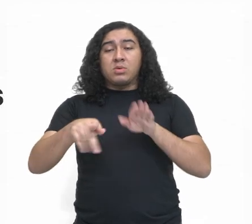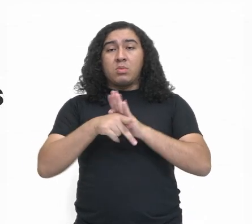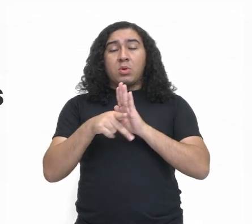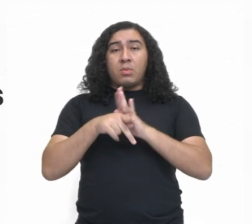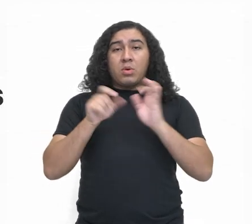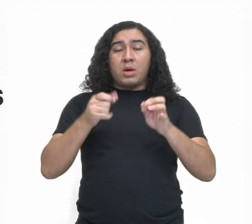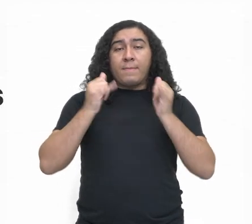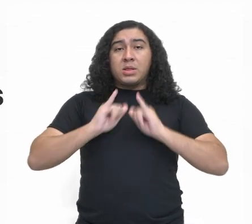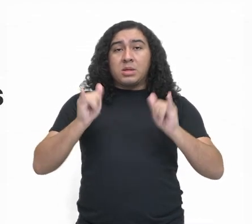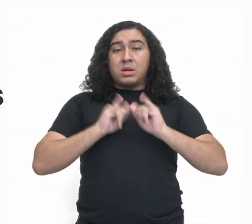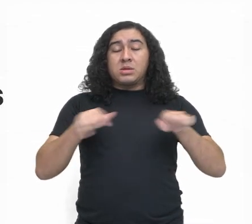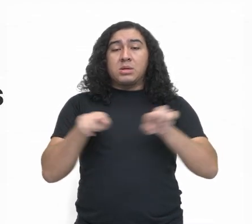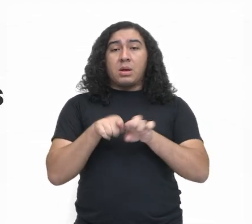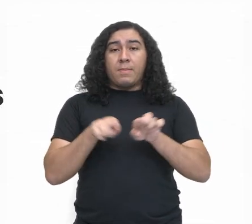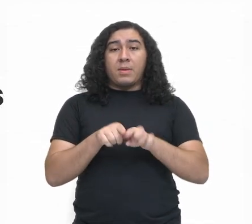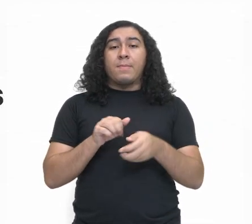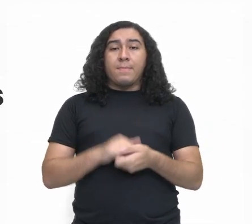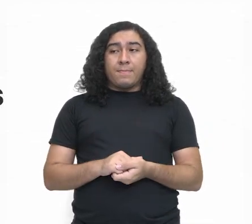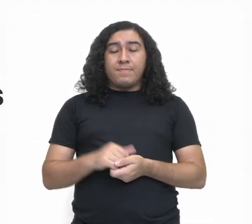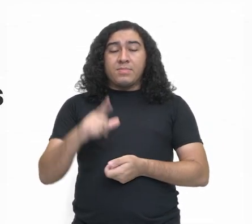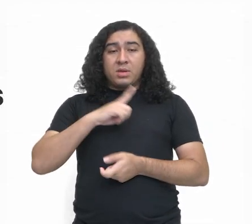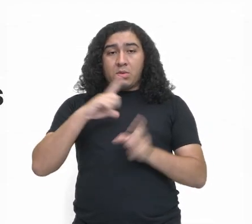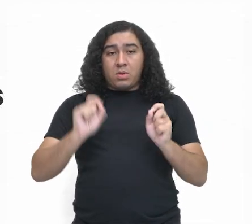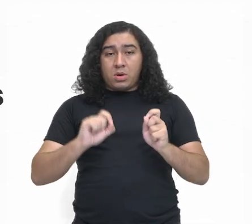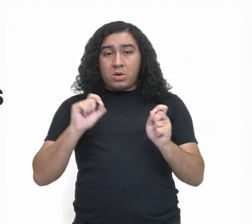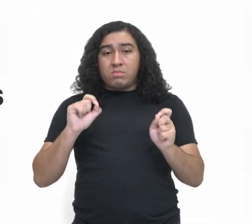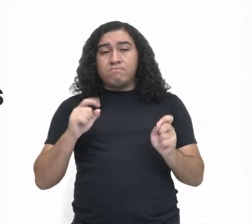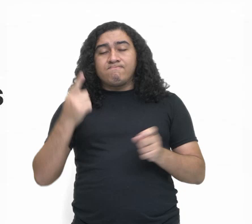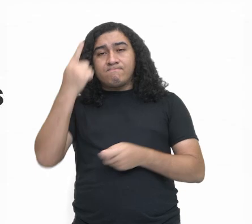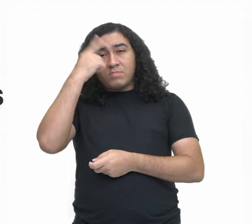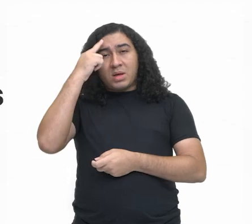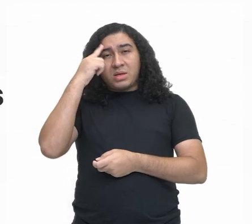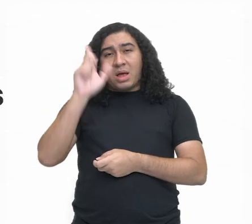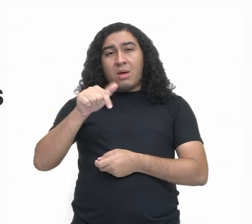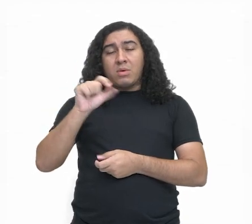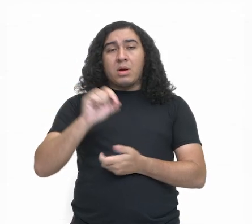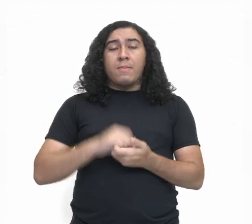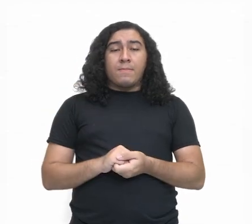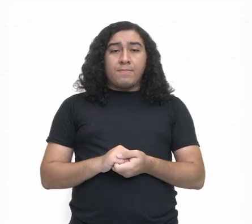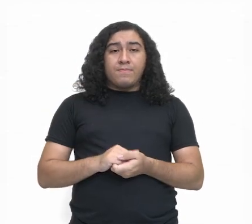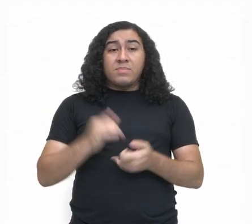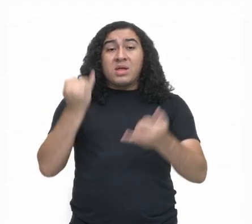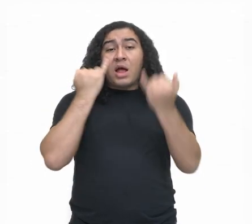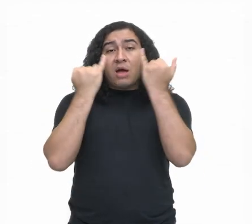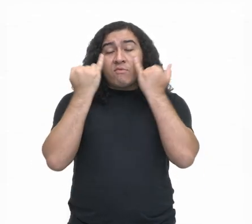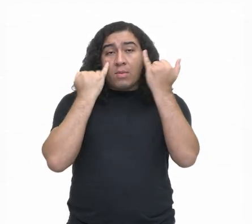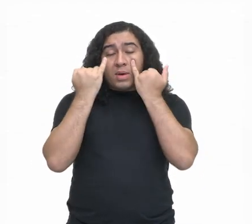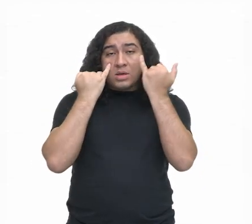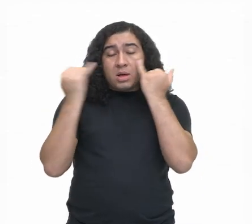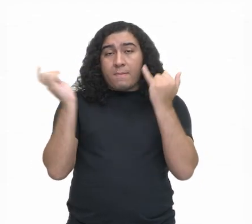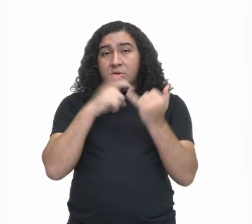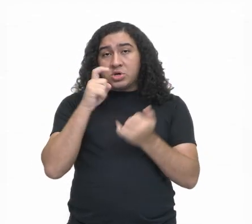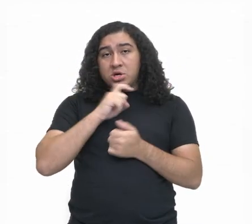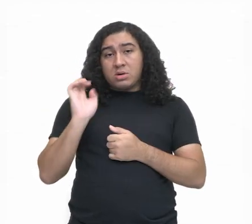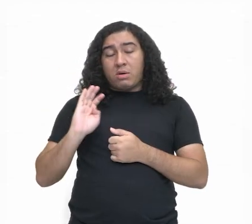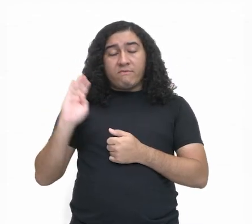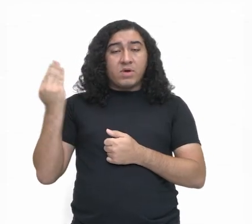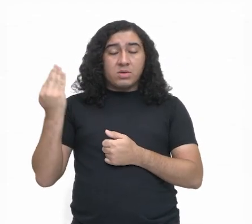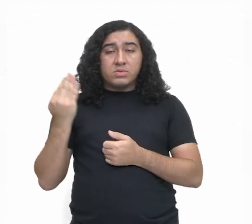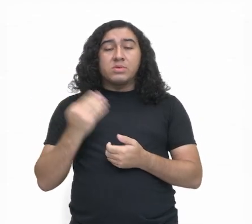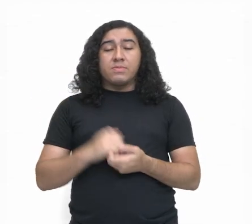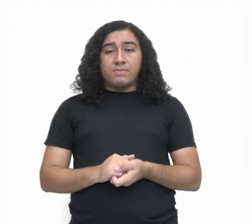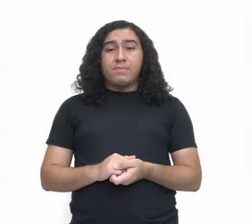do engajamento político, hoje nós temos o que nós chamamos de fake news. Né? As fake news, que